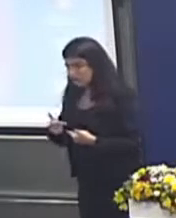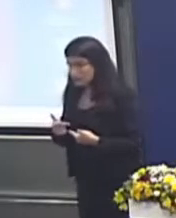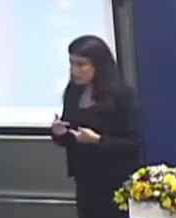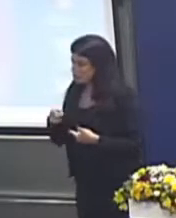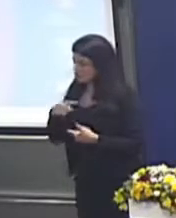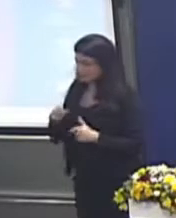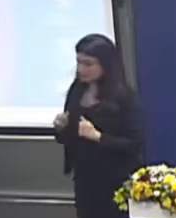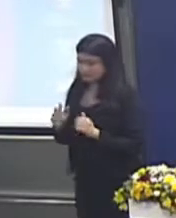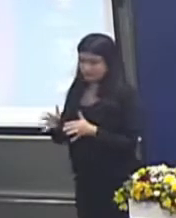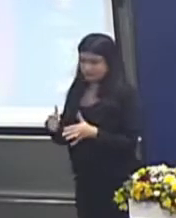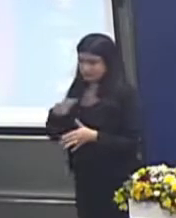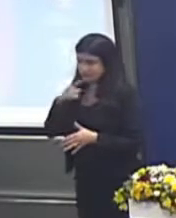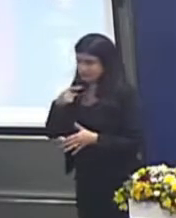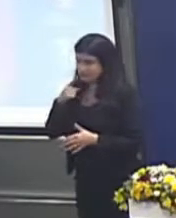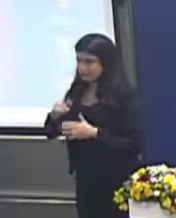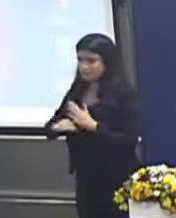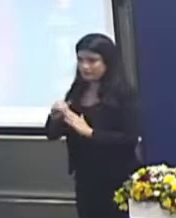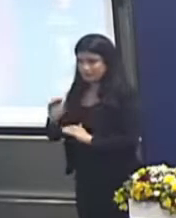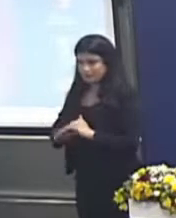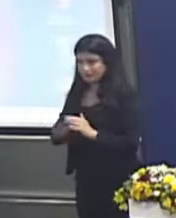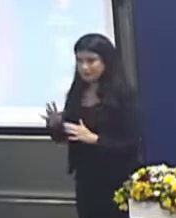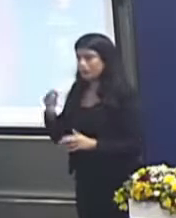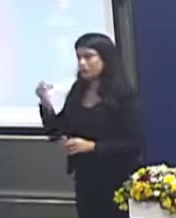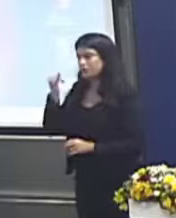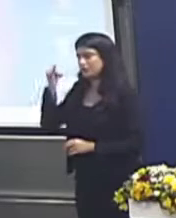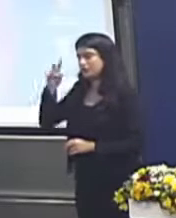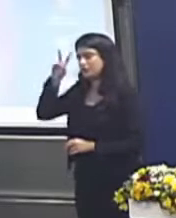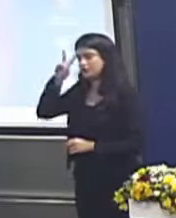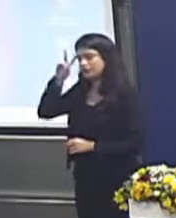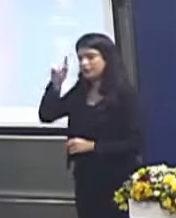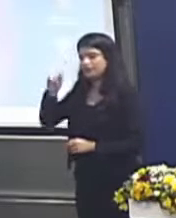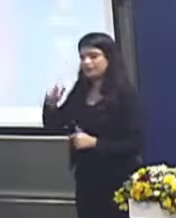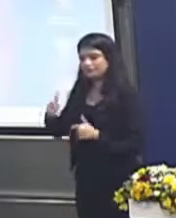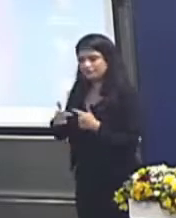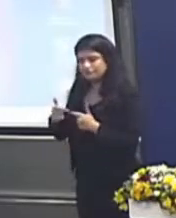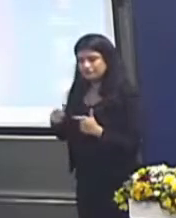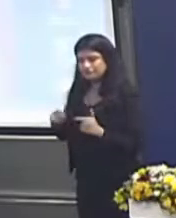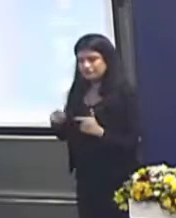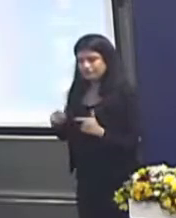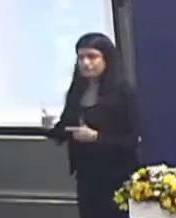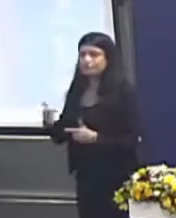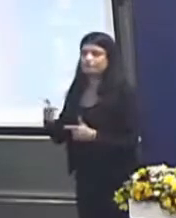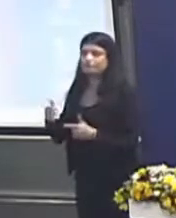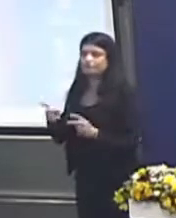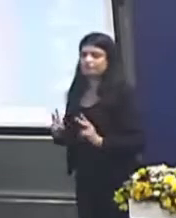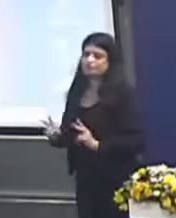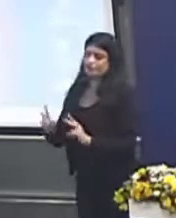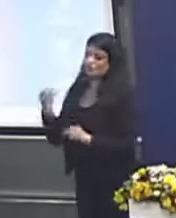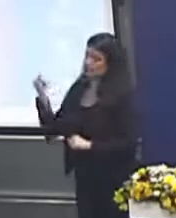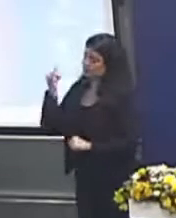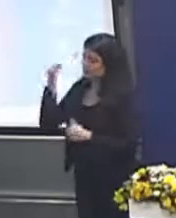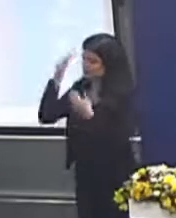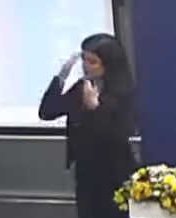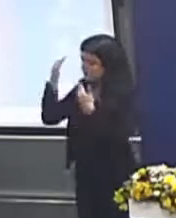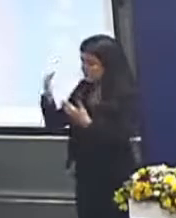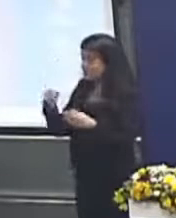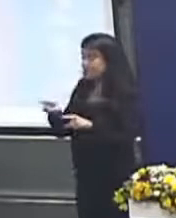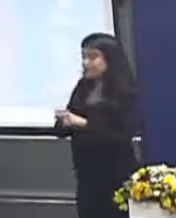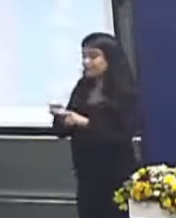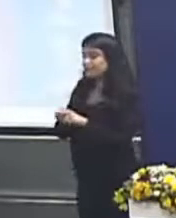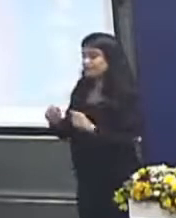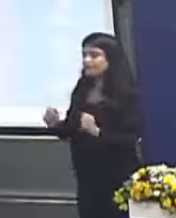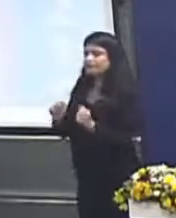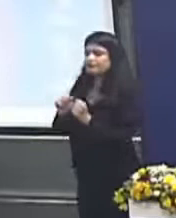seriam possíveis, e queria fazer uma menção a todos eles. E aí agradecer aos companheiros do Conselho Federal